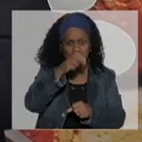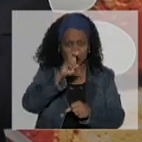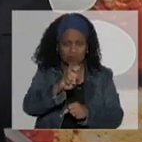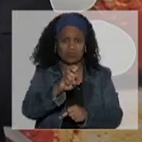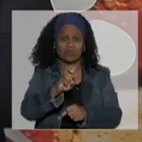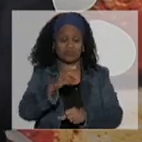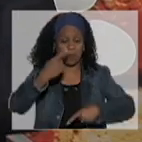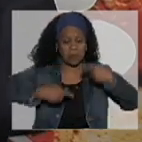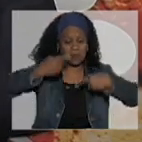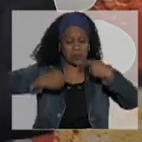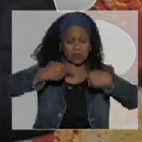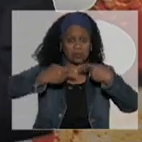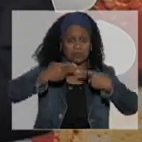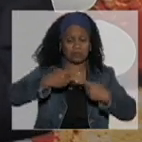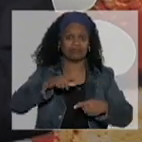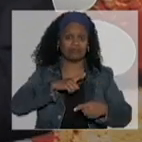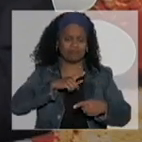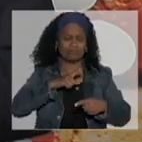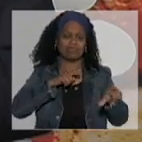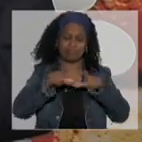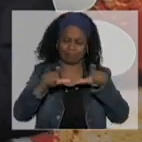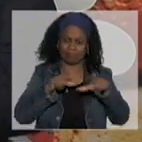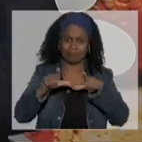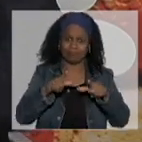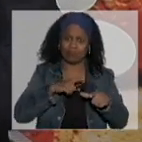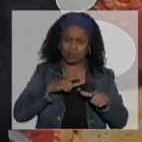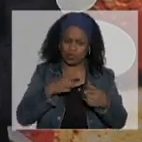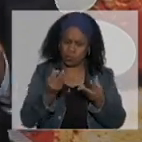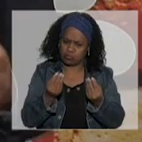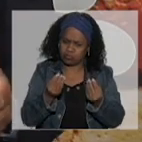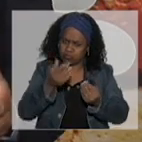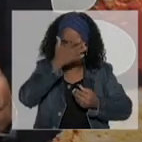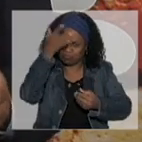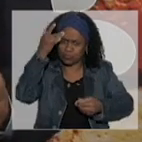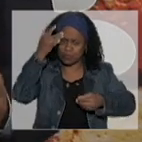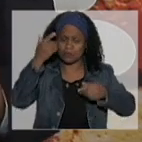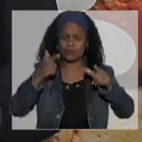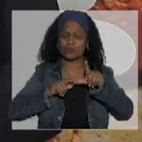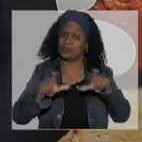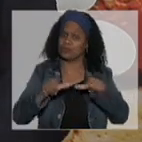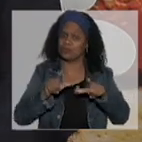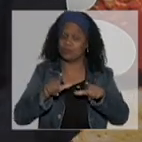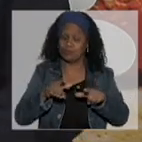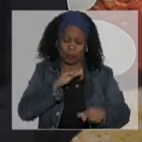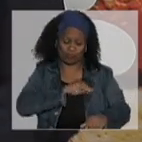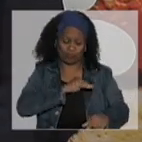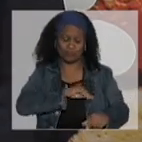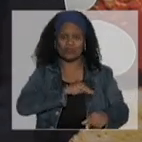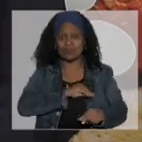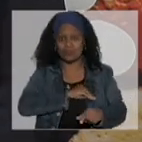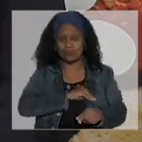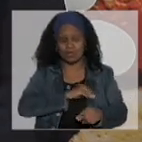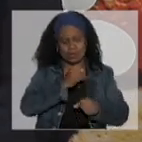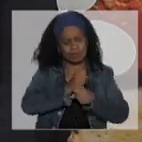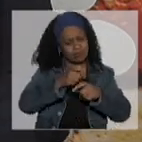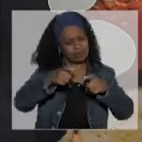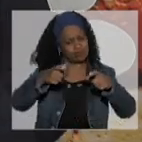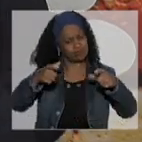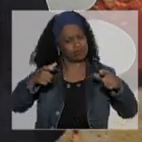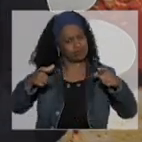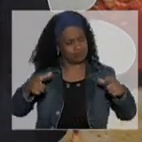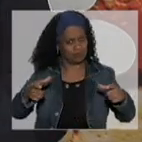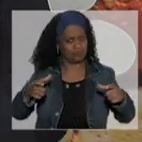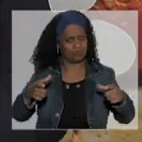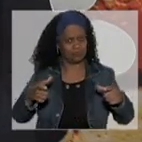é uma política de pleno emprego não é havia muita gente empregada o valor do salário mínimo e se ampliou